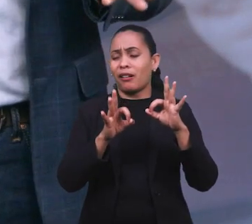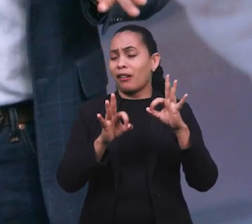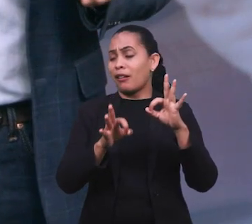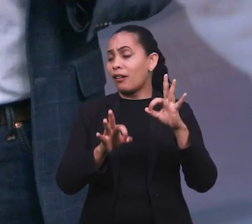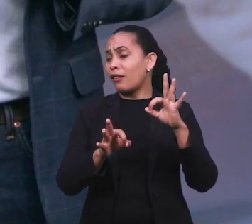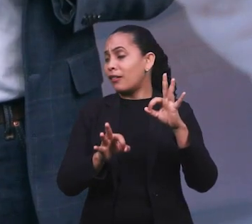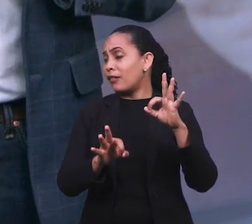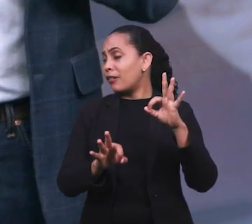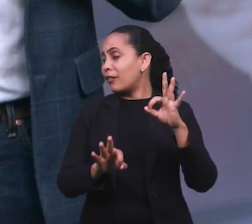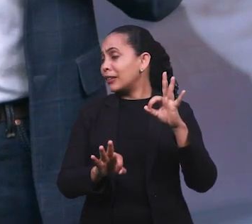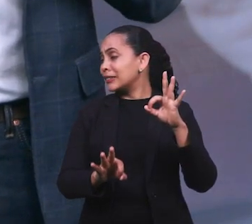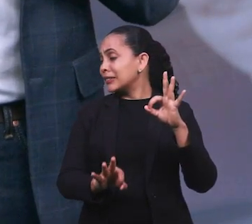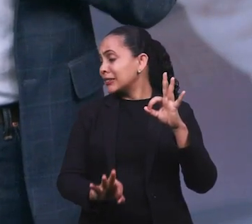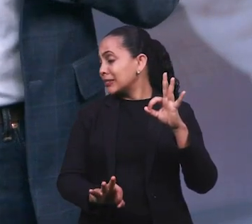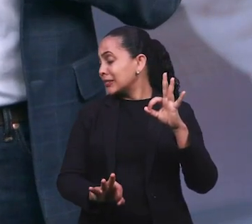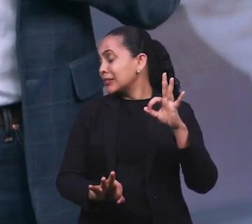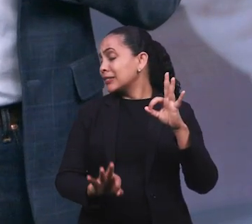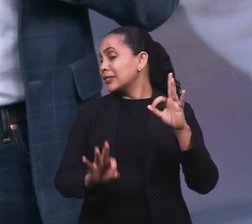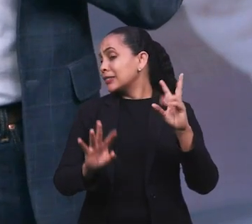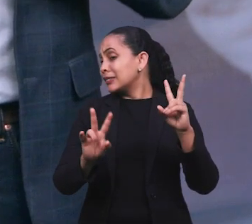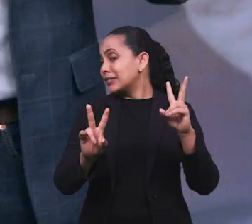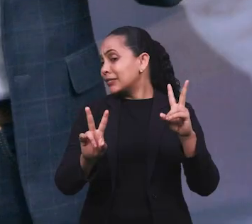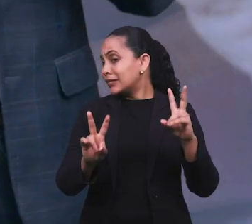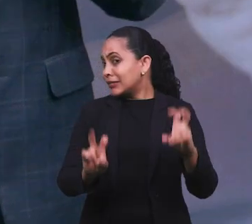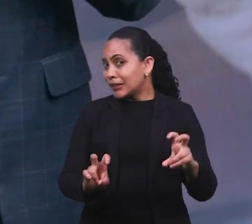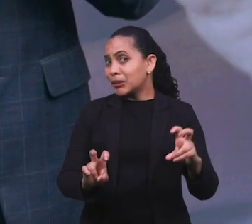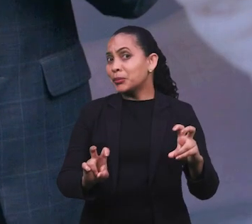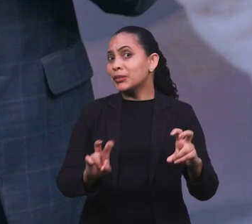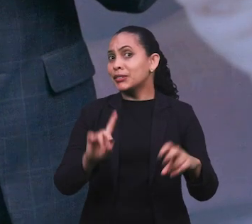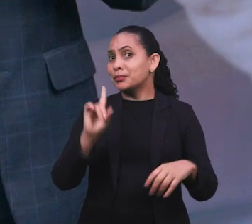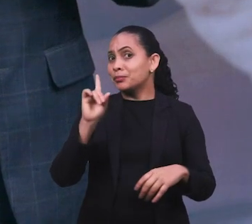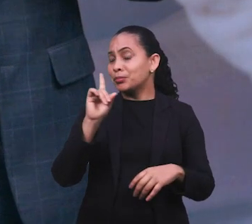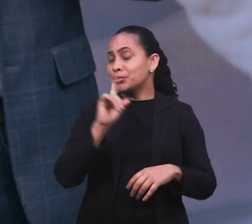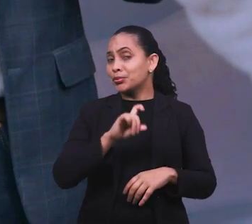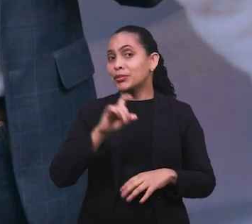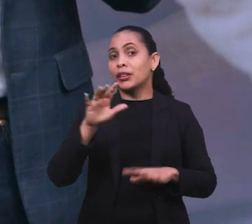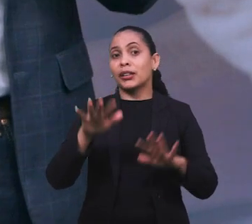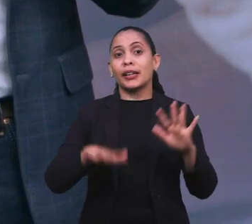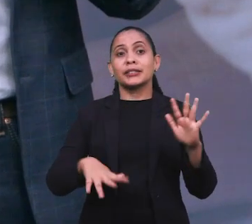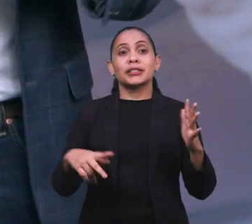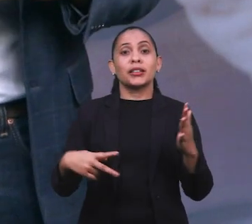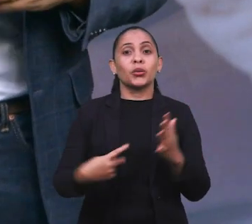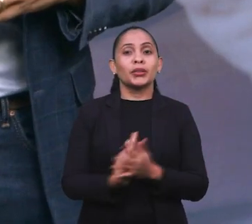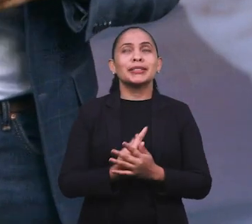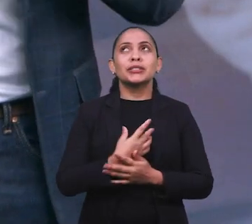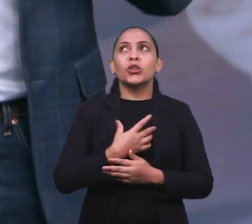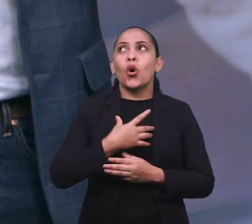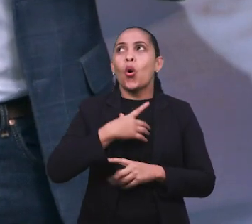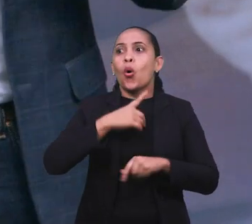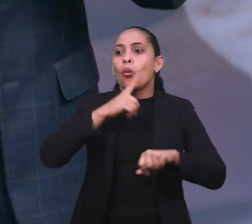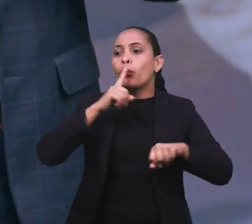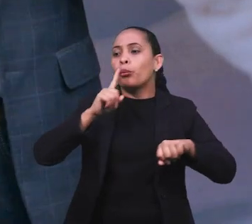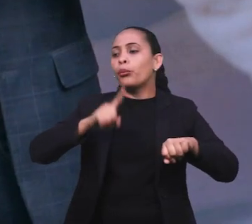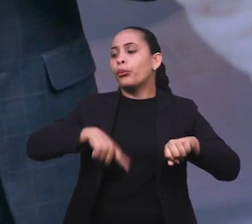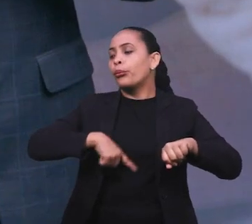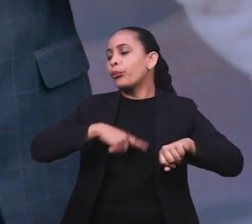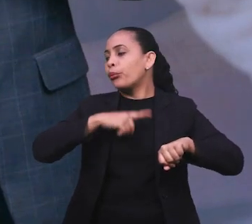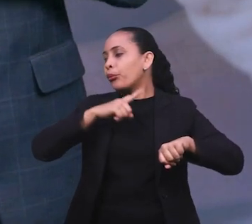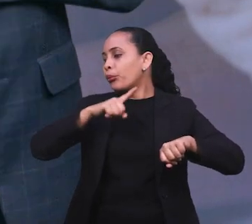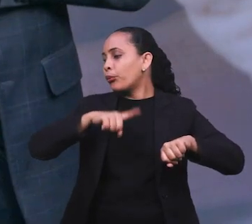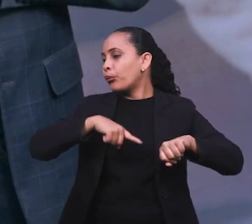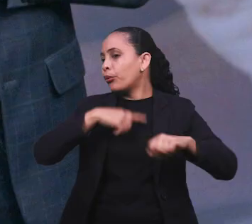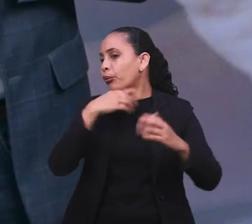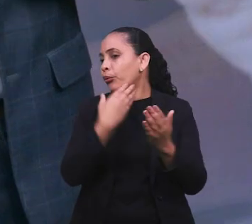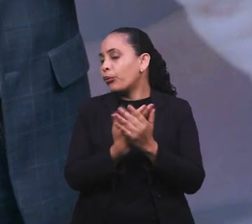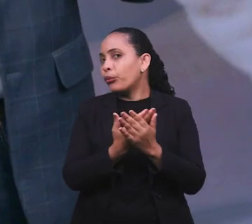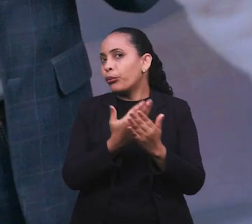extensos. São temas que são muito grandes e, às vezes, né, vão levar horas e horas de